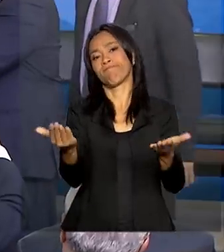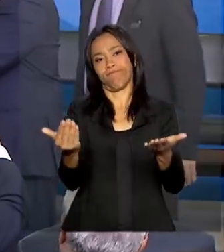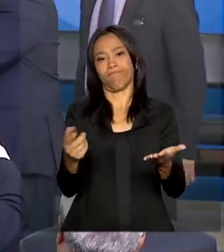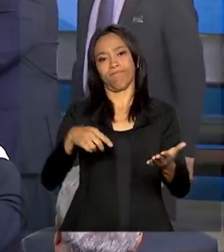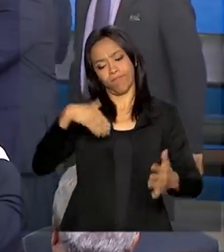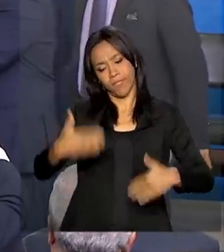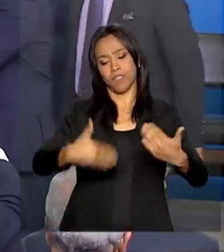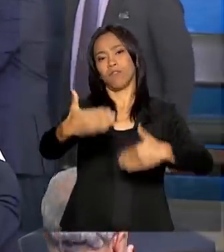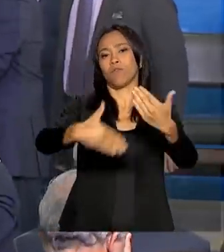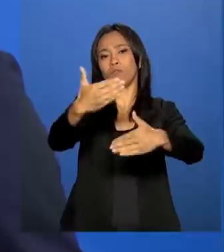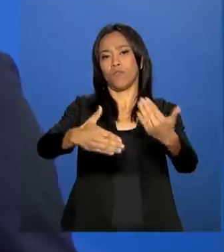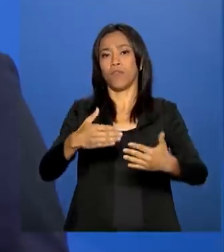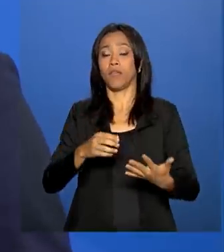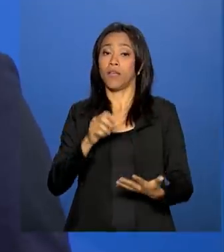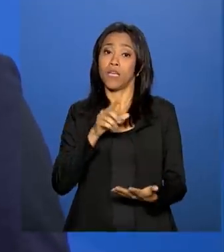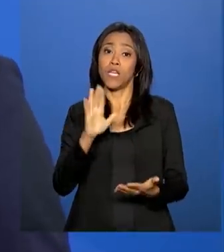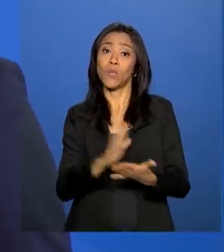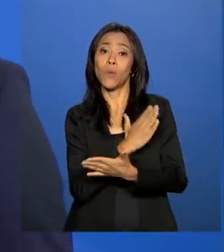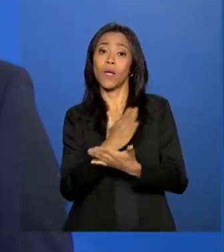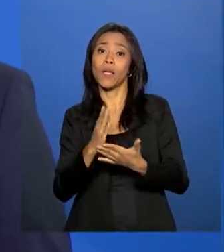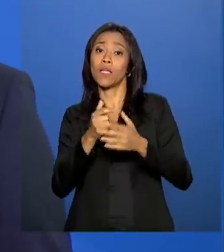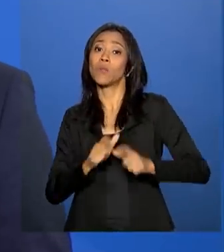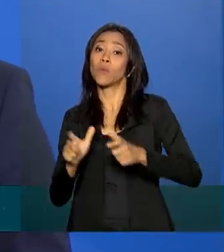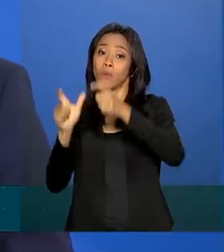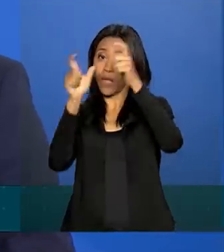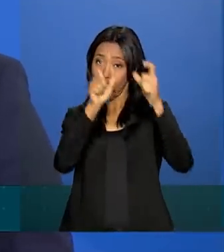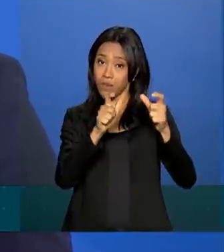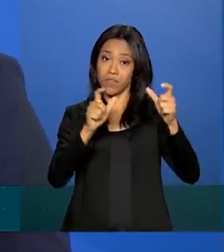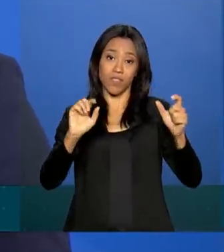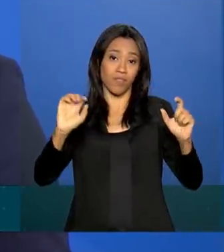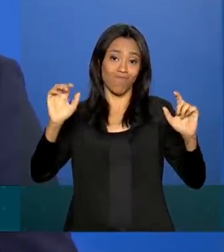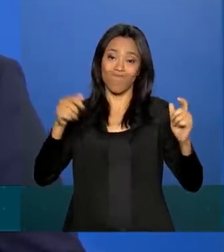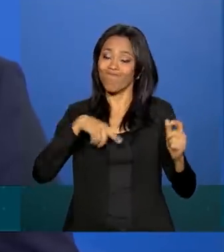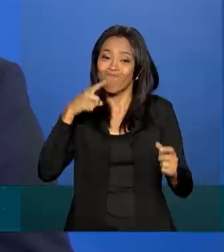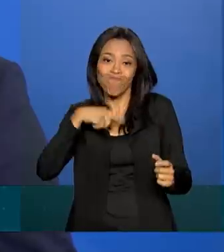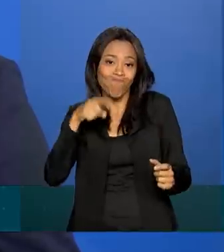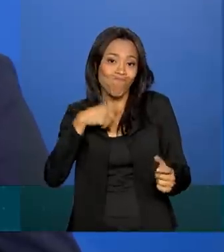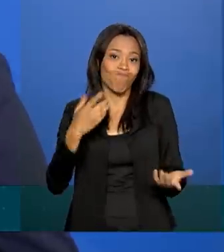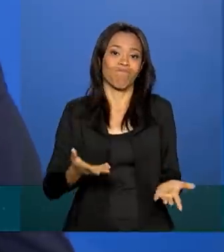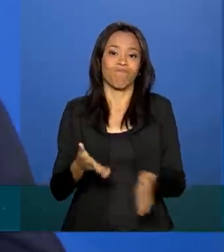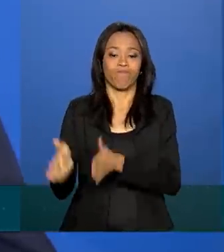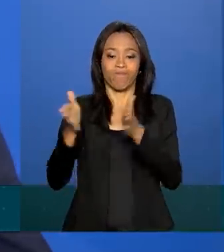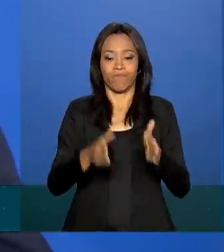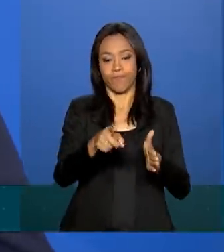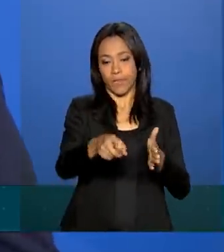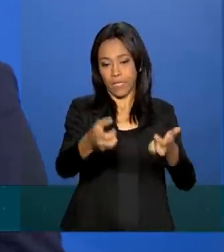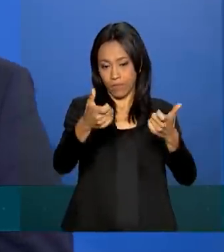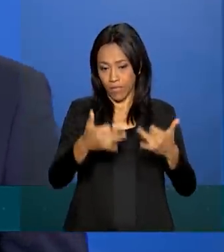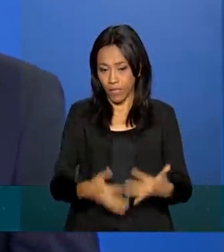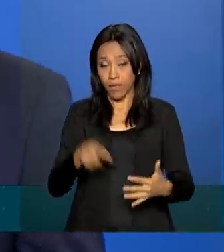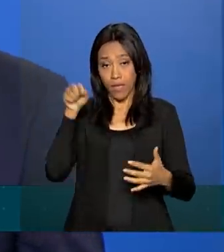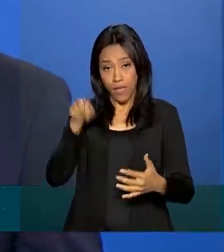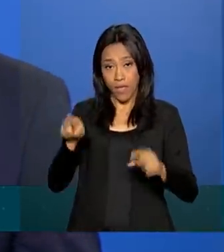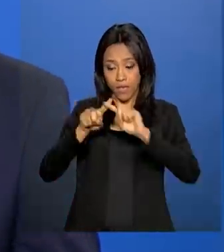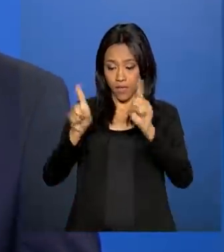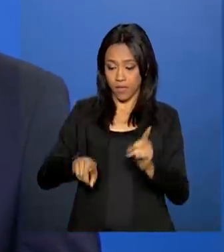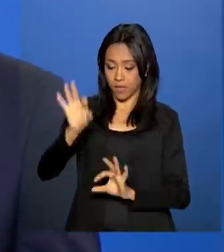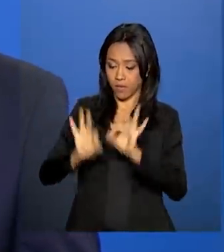desenvolvidas do país. O princípio basilar da nova PNDR visa, portanto, aliar